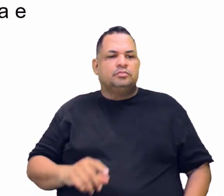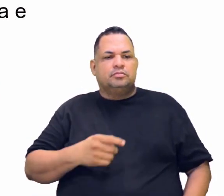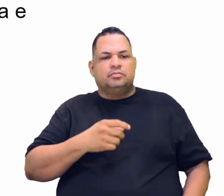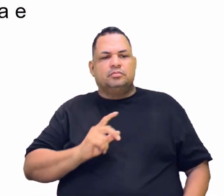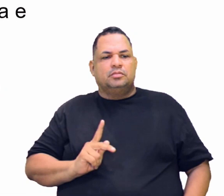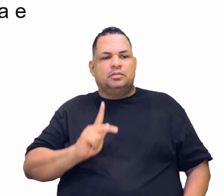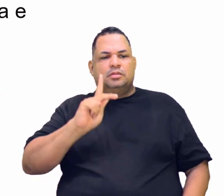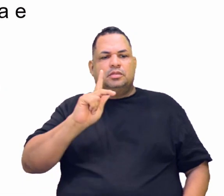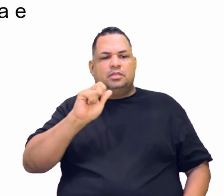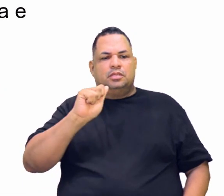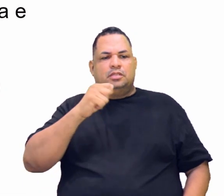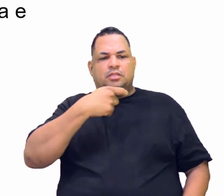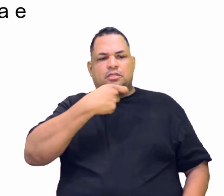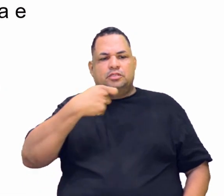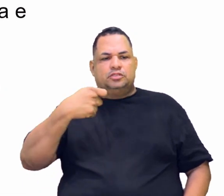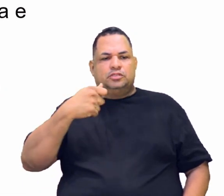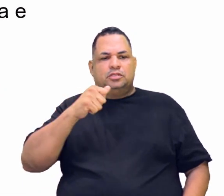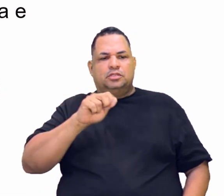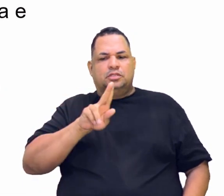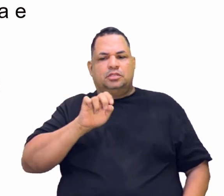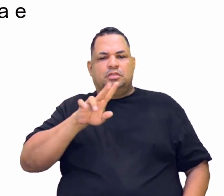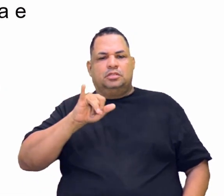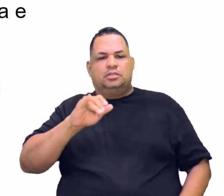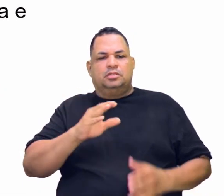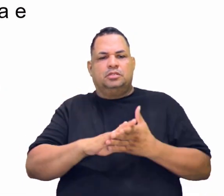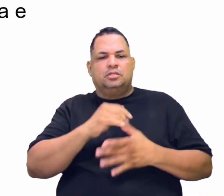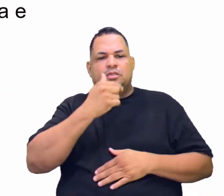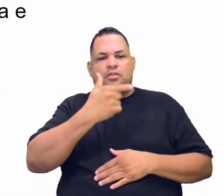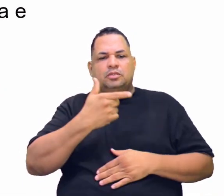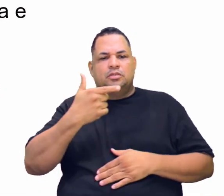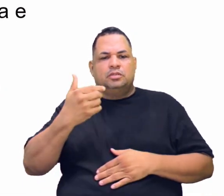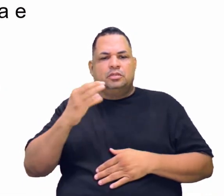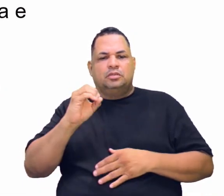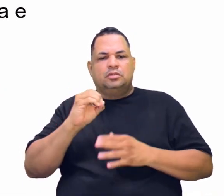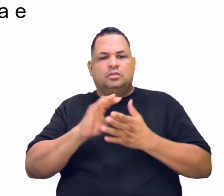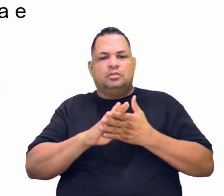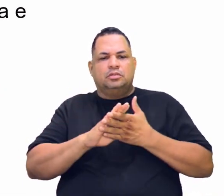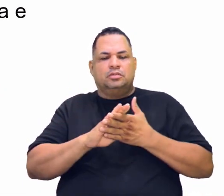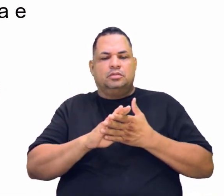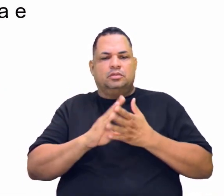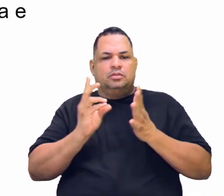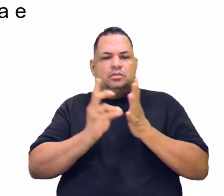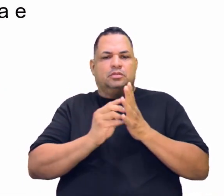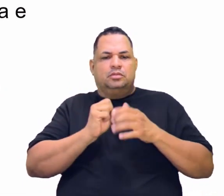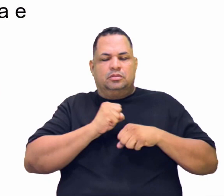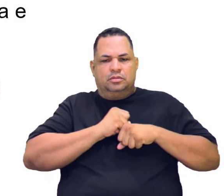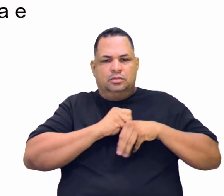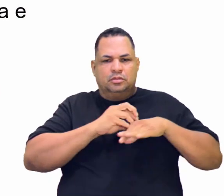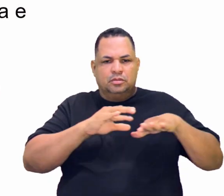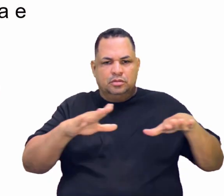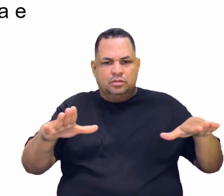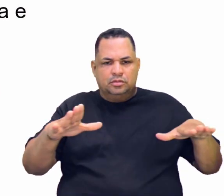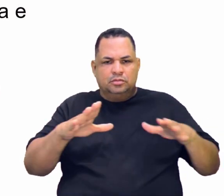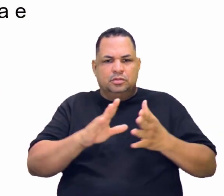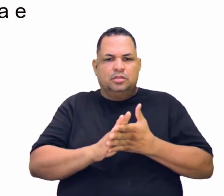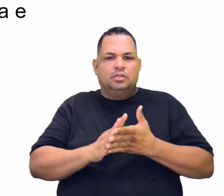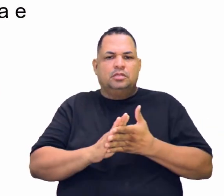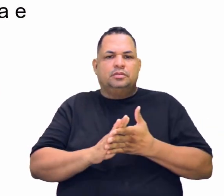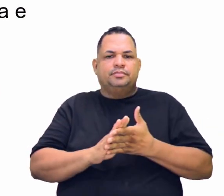Caxarari, eles são 220 índios e estão espalhados nos territórios de Rondônia e o